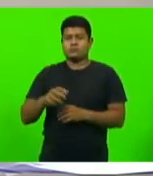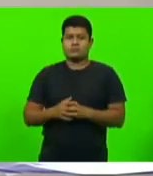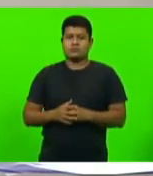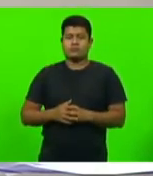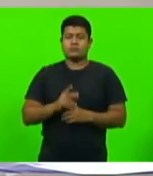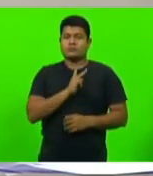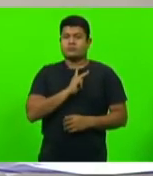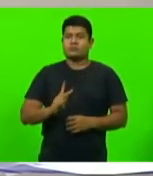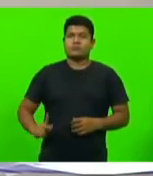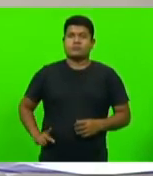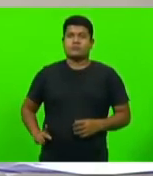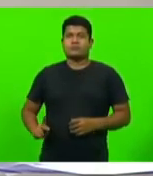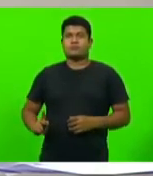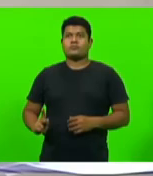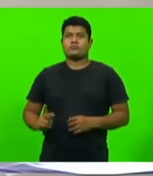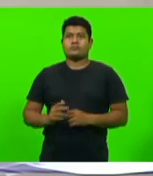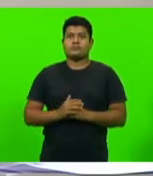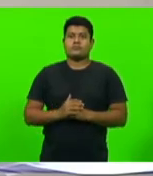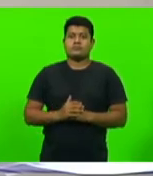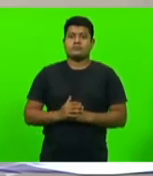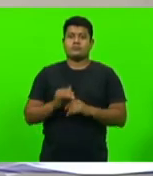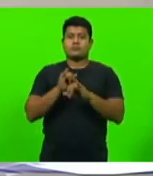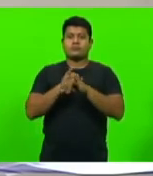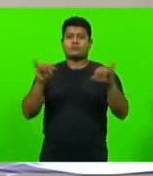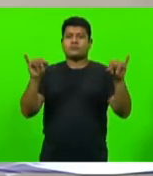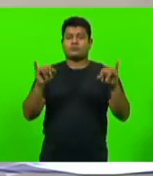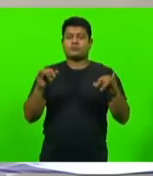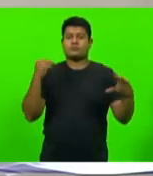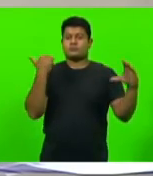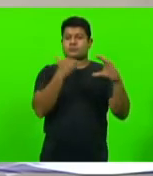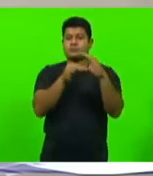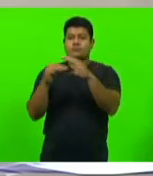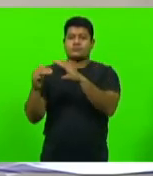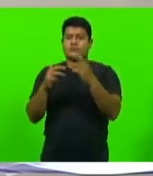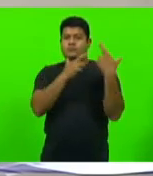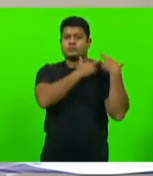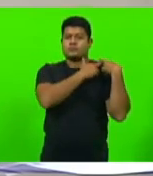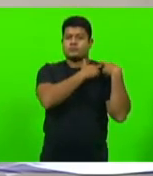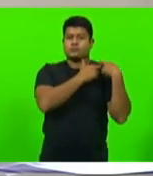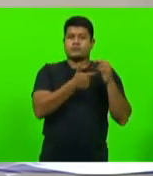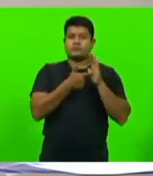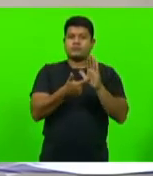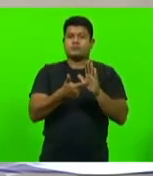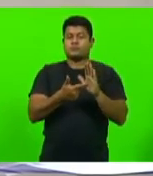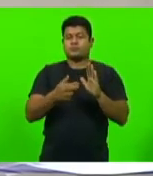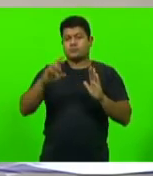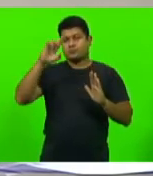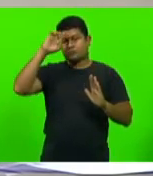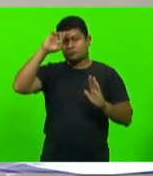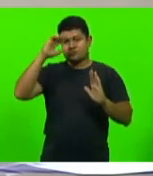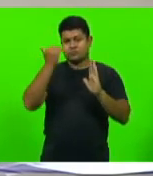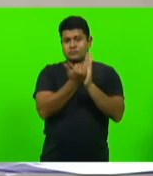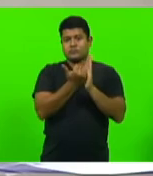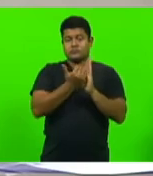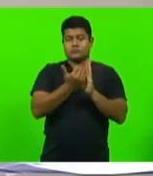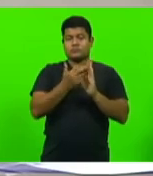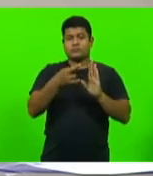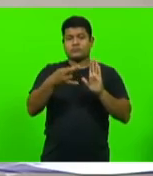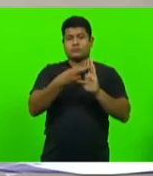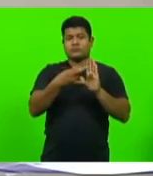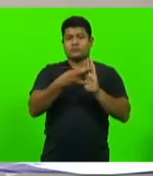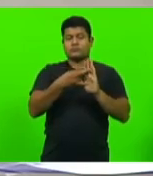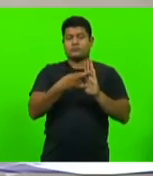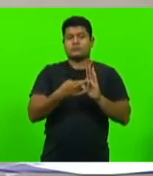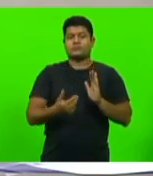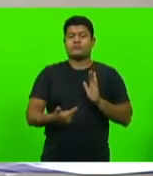Esta presidência comunica que encaminhará aos destinatários, conforme determina o regimento interno,